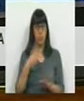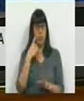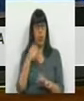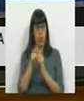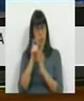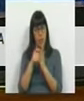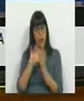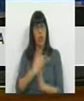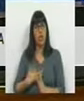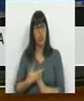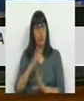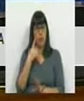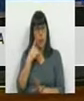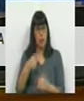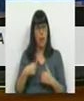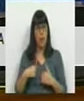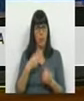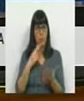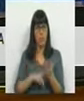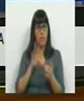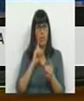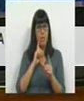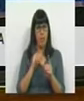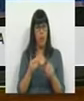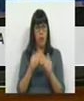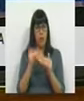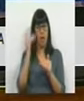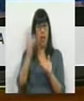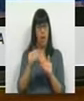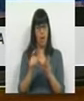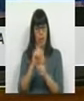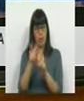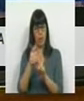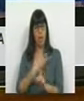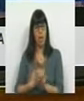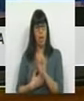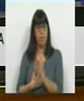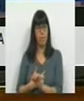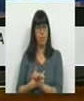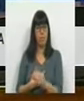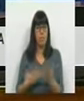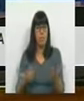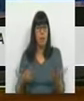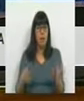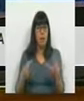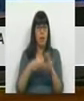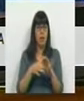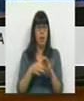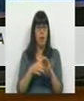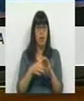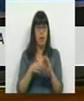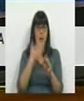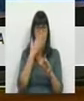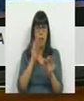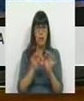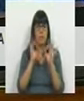esta rúbrica de reserva, Sr. Ministro. De facto, tem um valor anormalmente alto para uma rúbrica de reserva, mas corresponde na quase